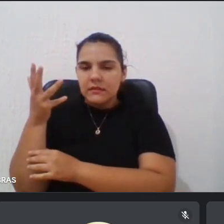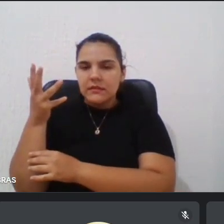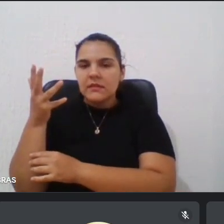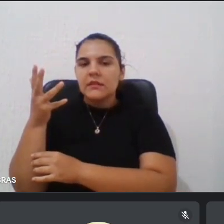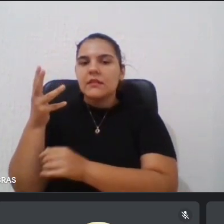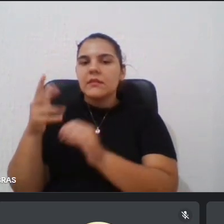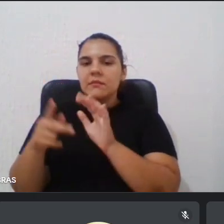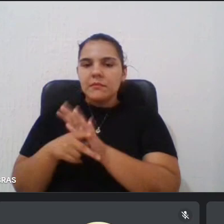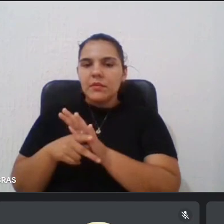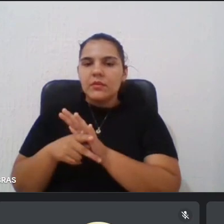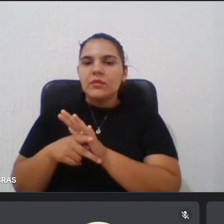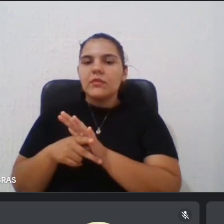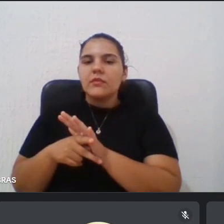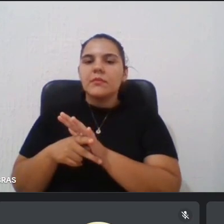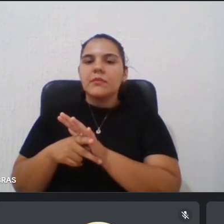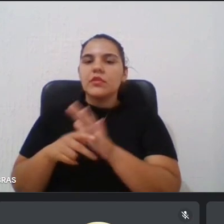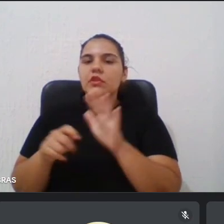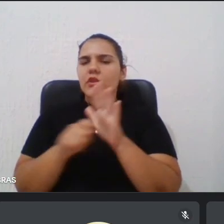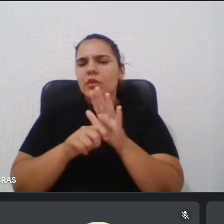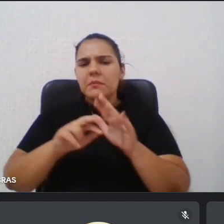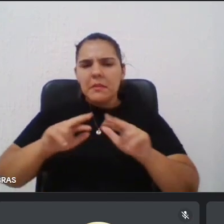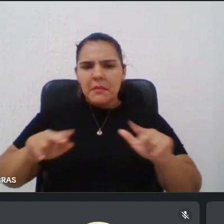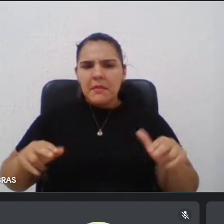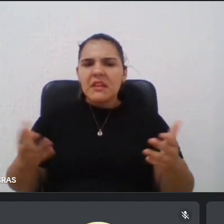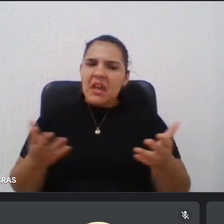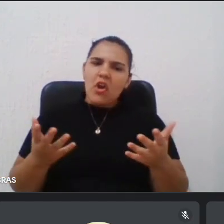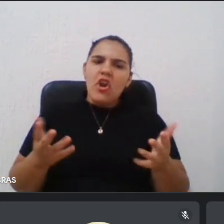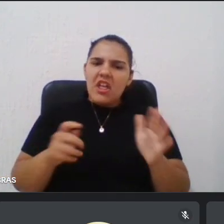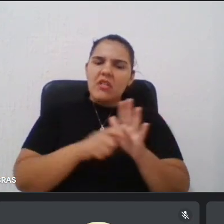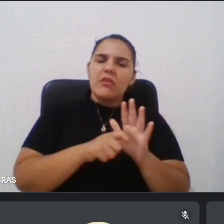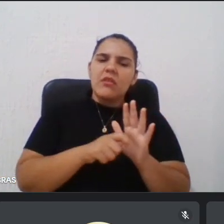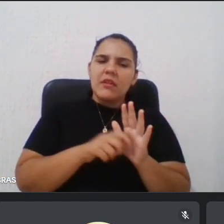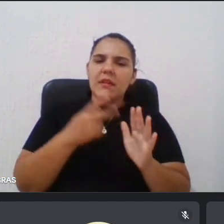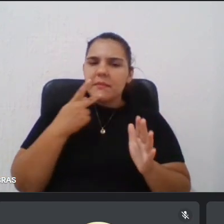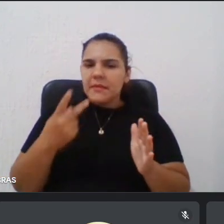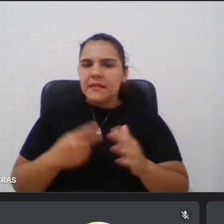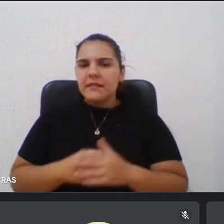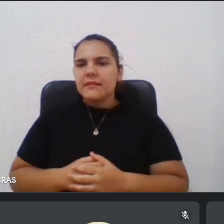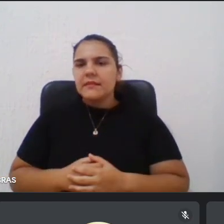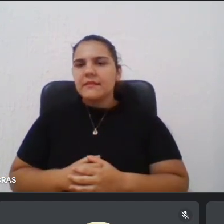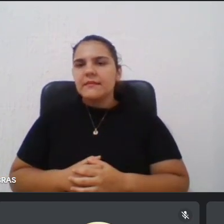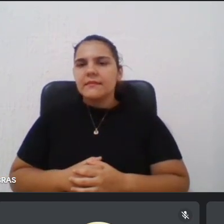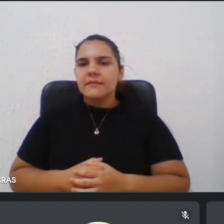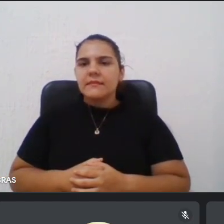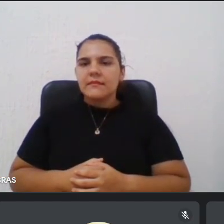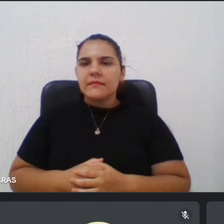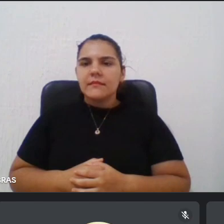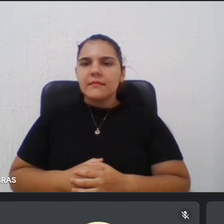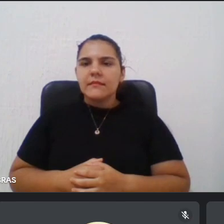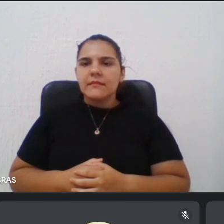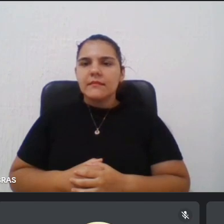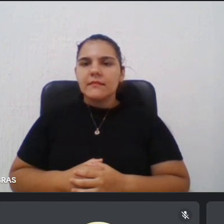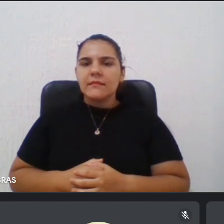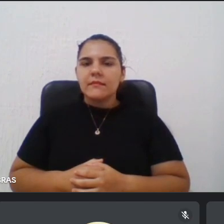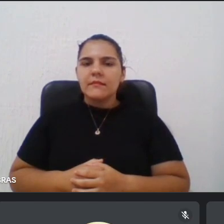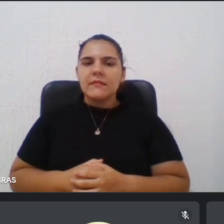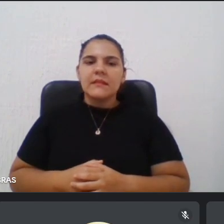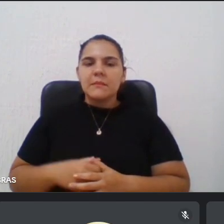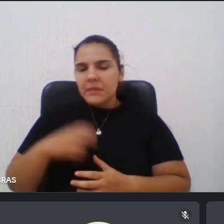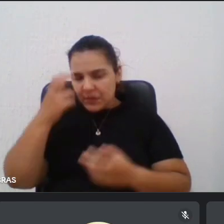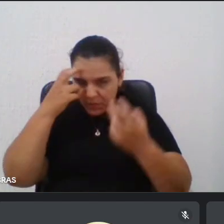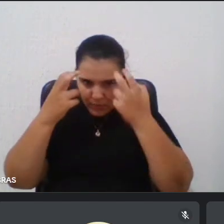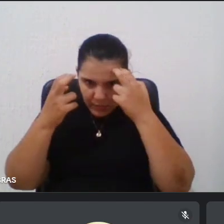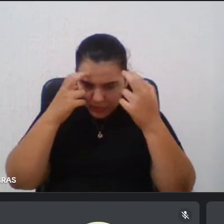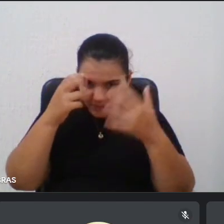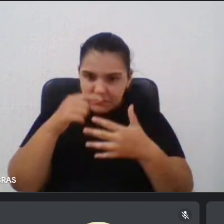criminalizadas, né? Não as substâncias, mas as pessoas, né? Pela cultura negra e tudo mais. Dessa nova